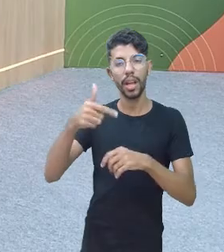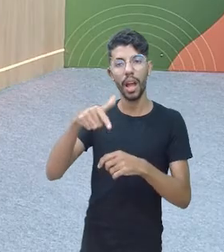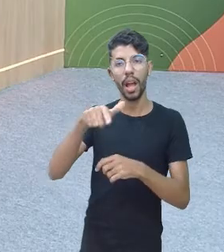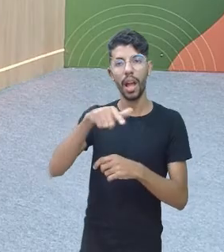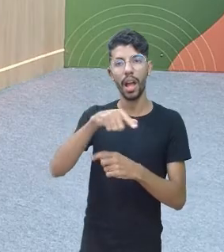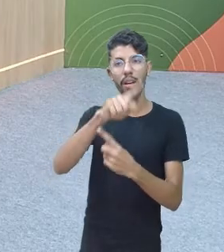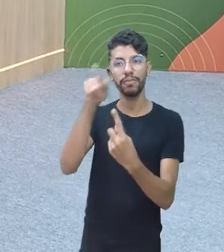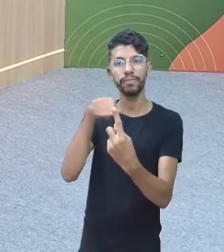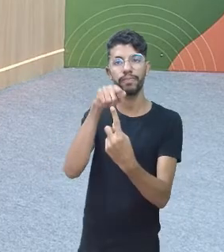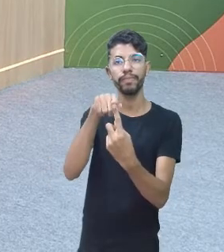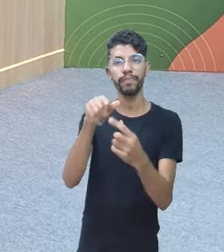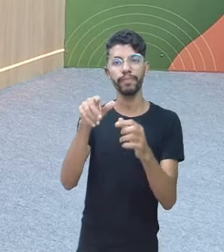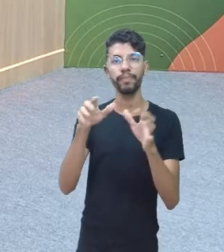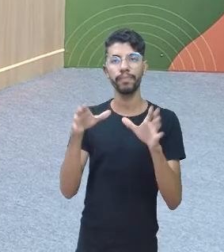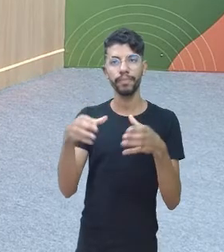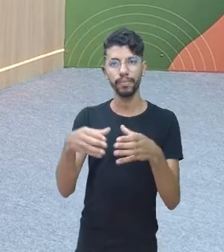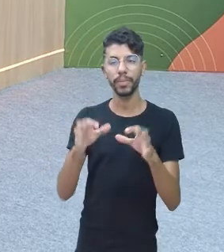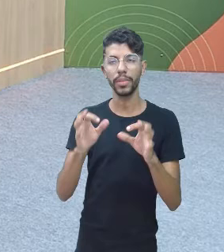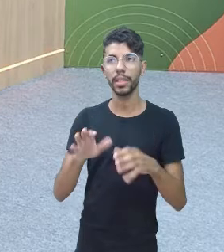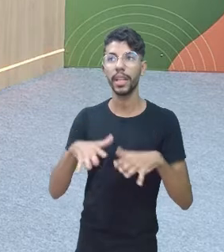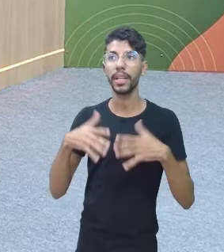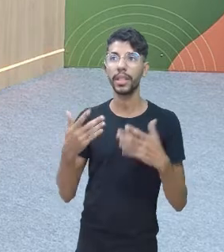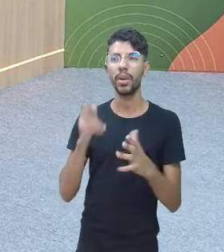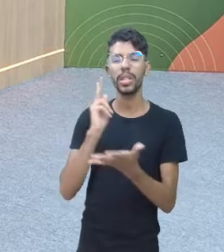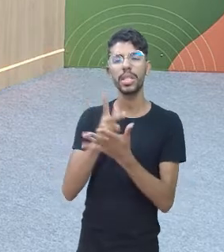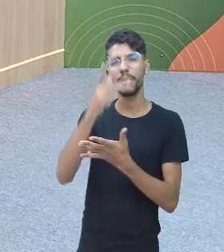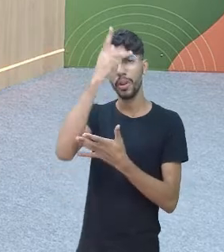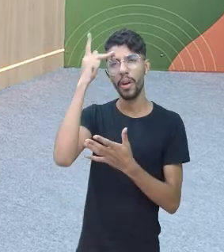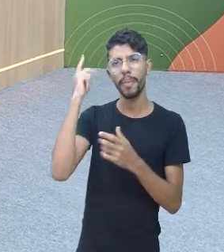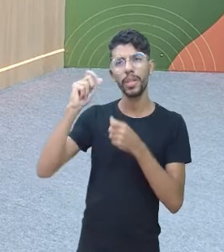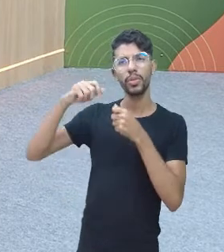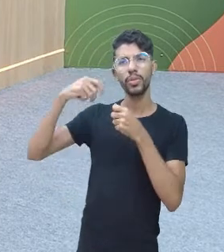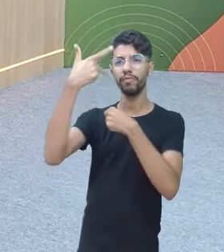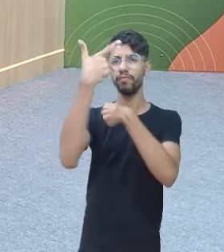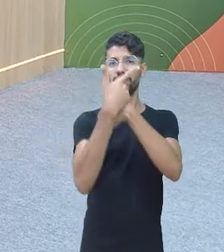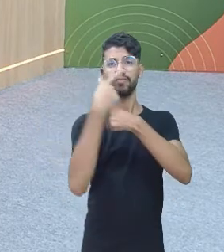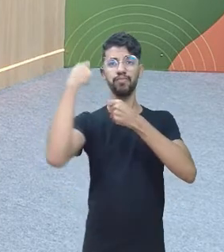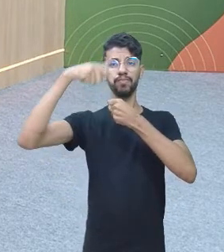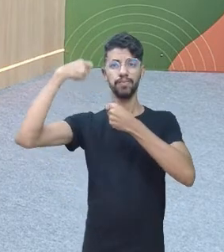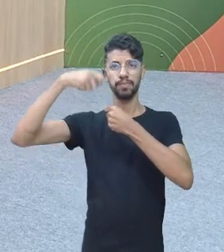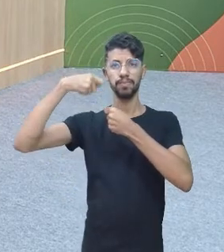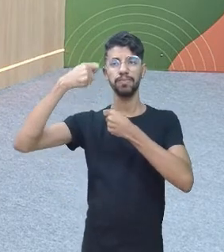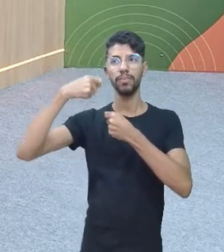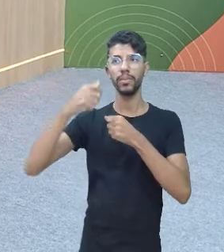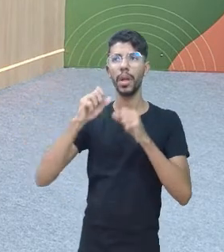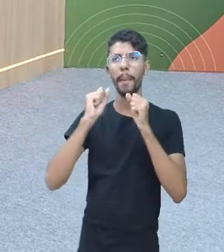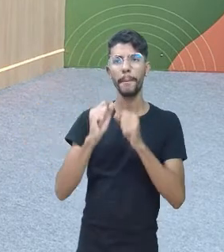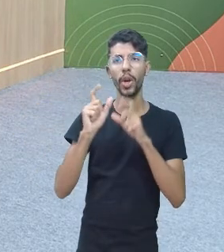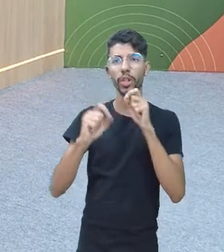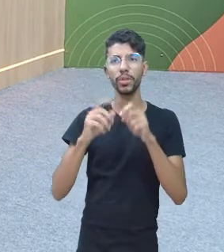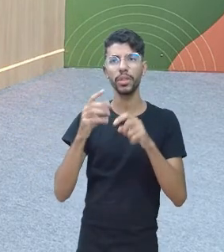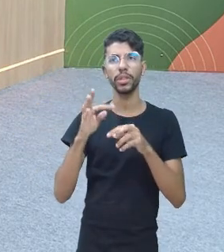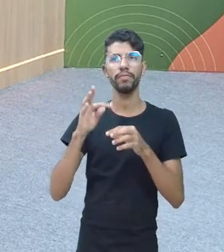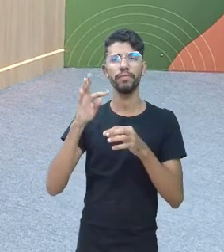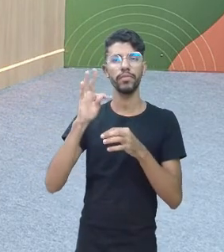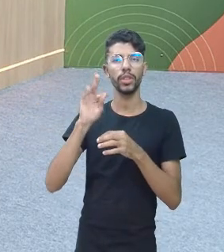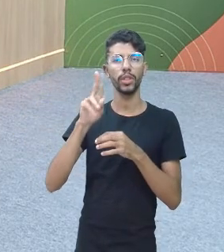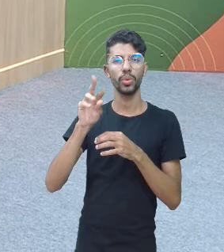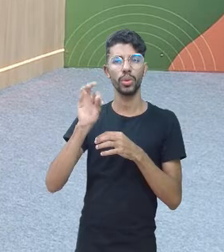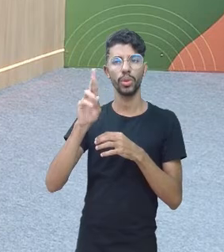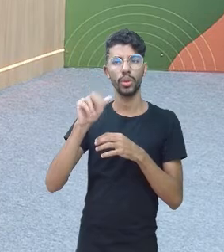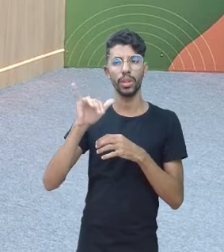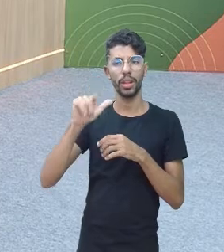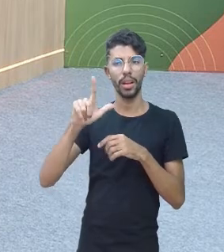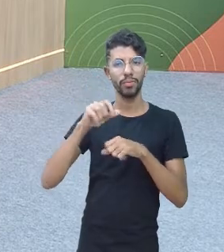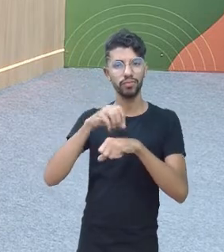Então, toda vez que alguém está gravando um vídeo, sendo tutorial ou sendo um podcast, como a gente viu na semana passada,